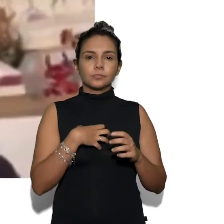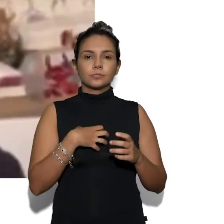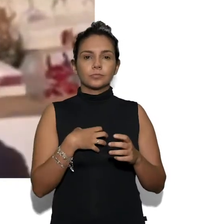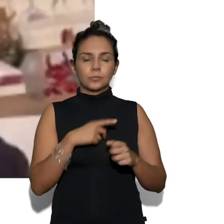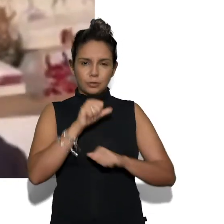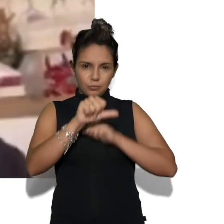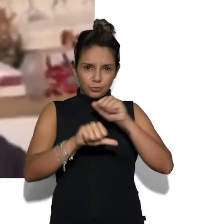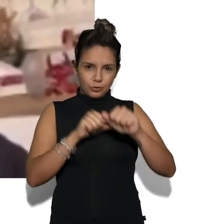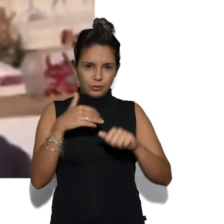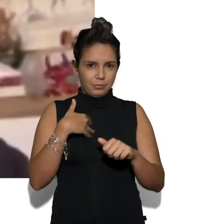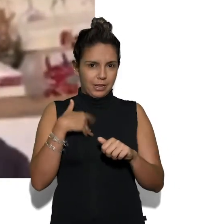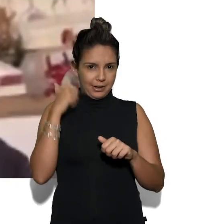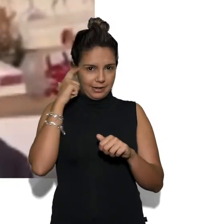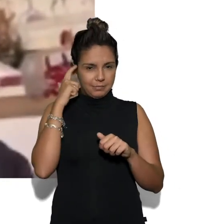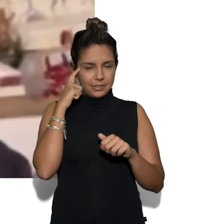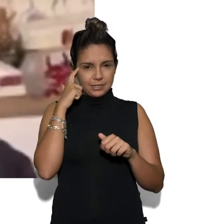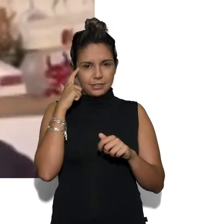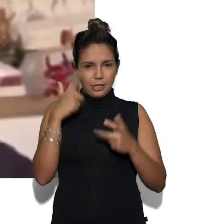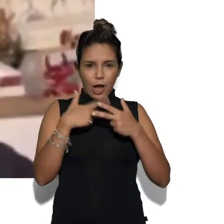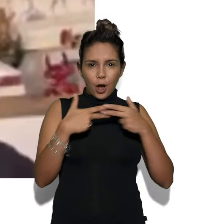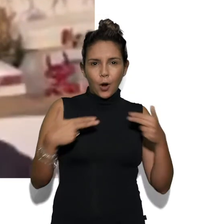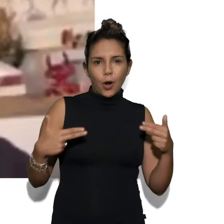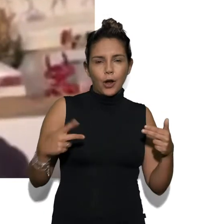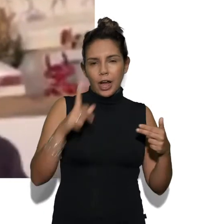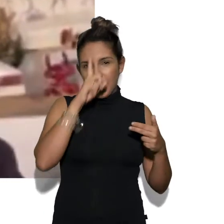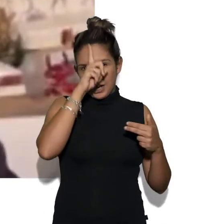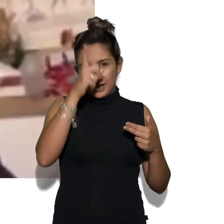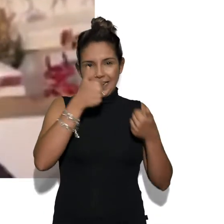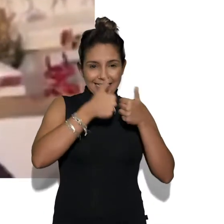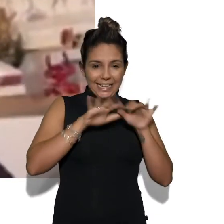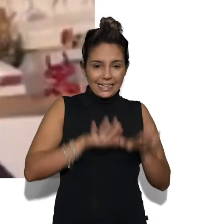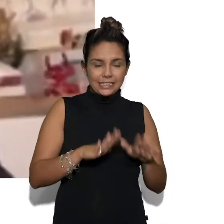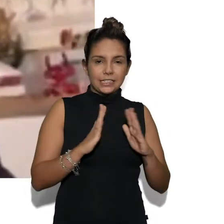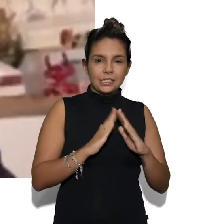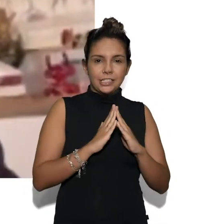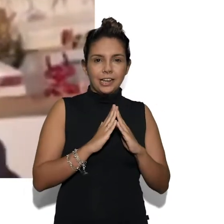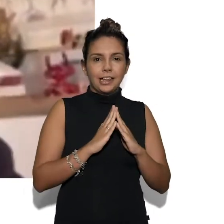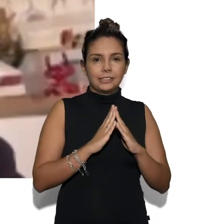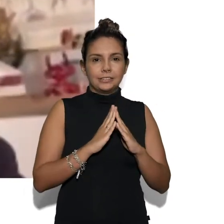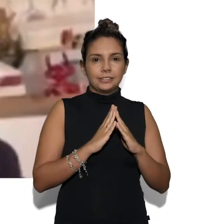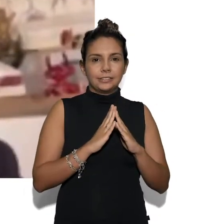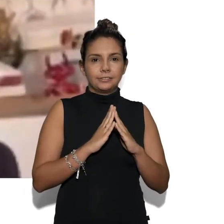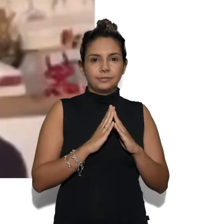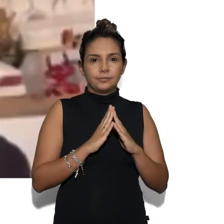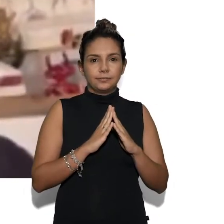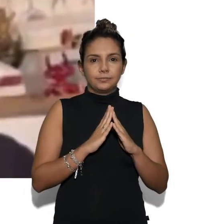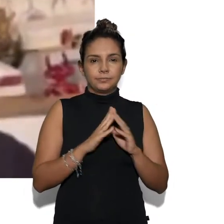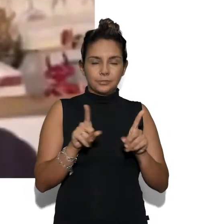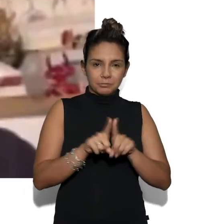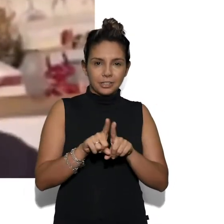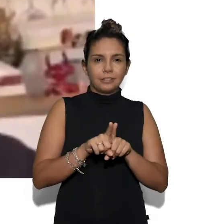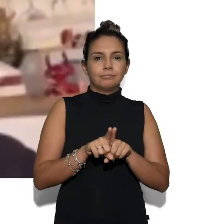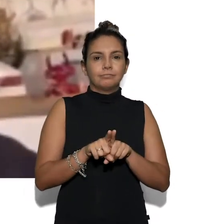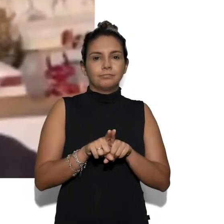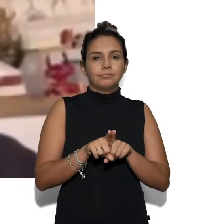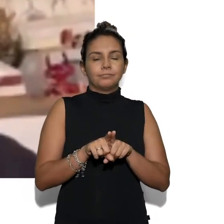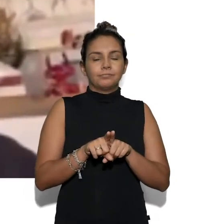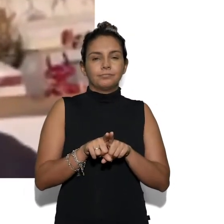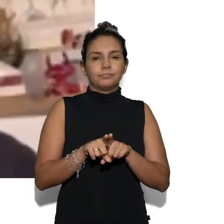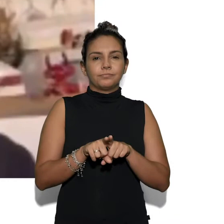Isso mudou muito na minha cabeça, assim, esta ideia de estar em casa, afinal, também